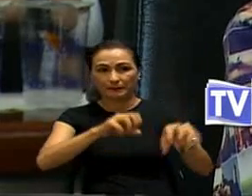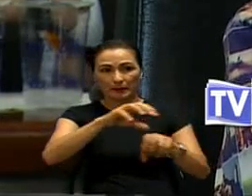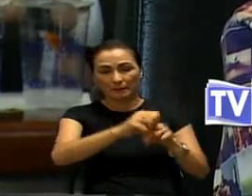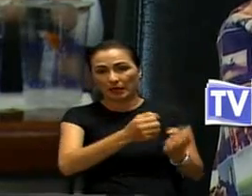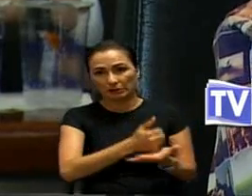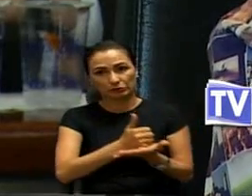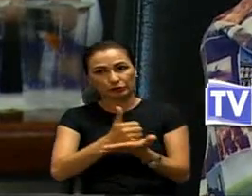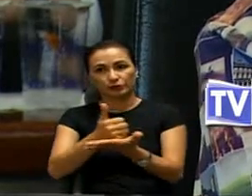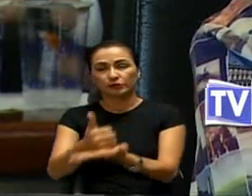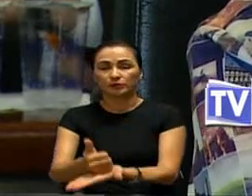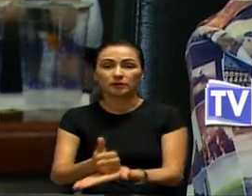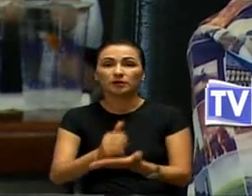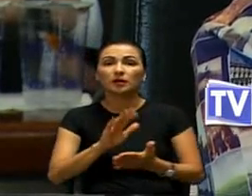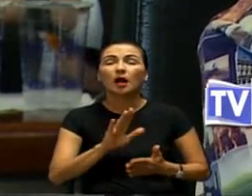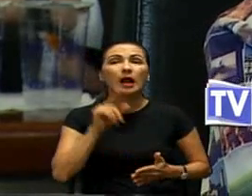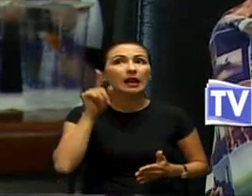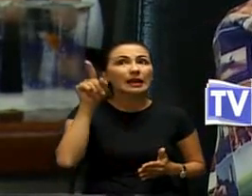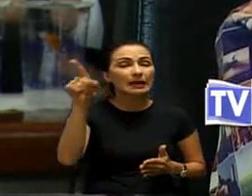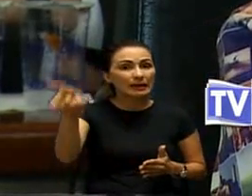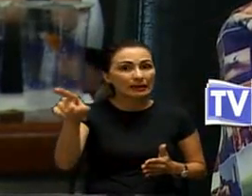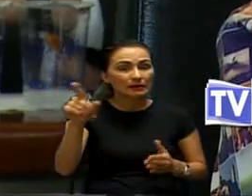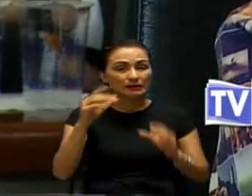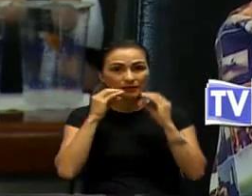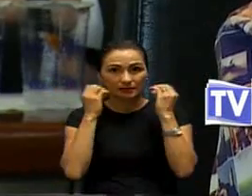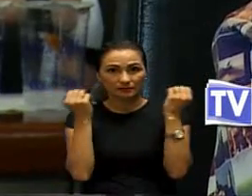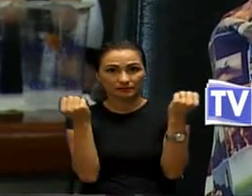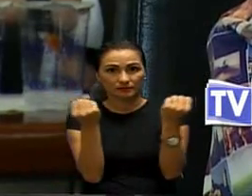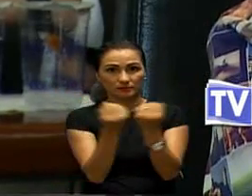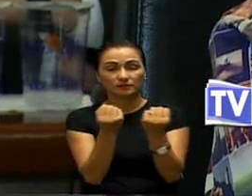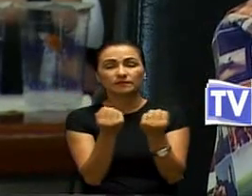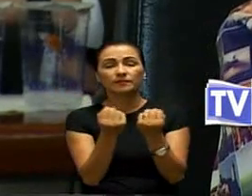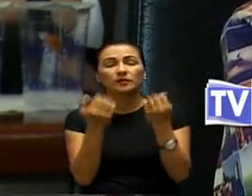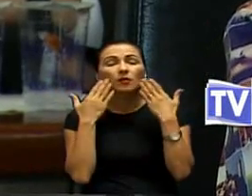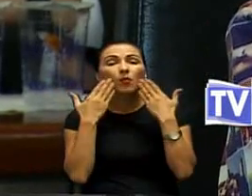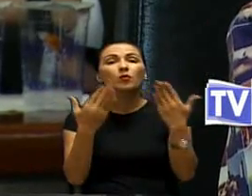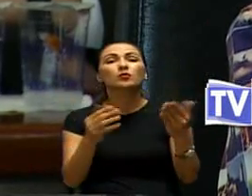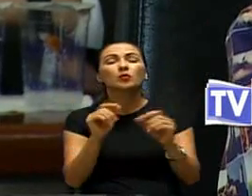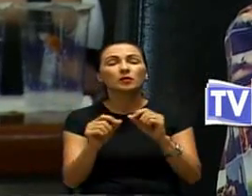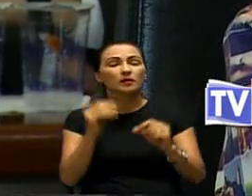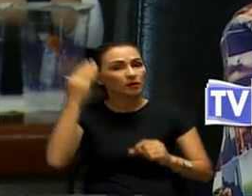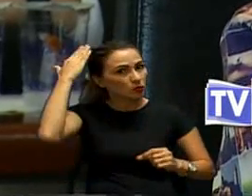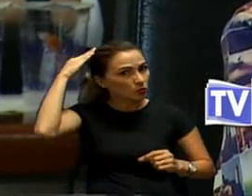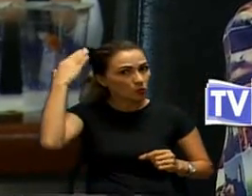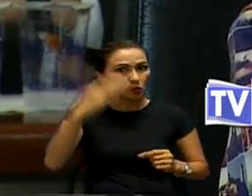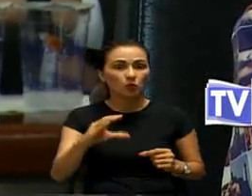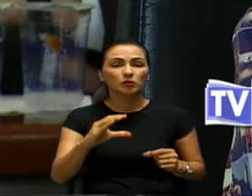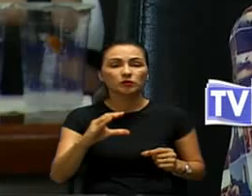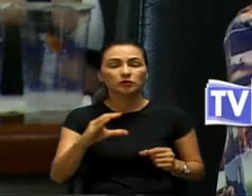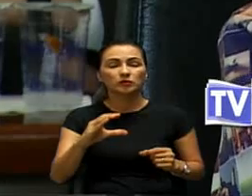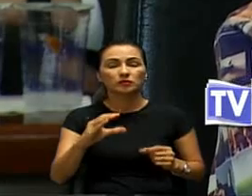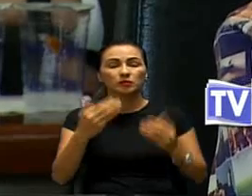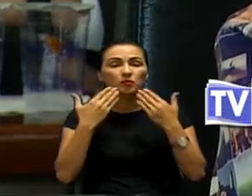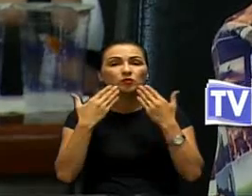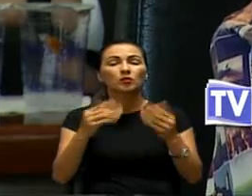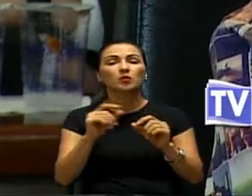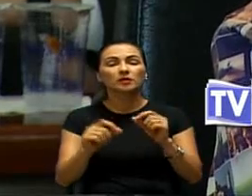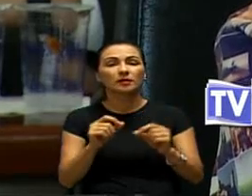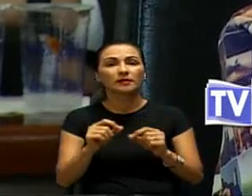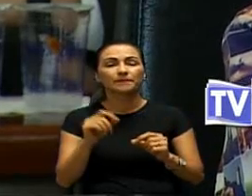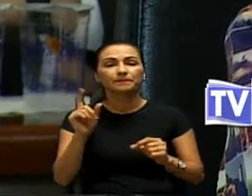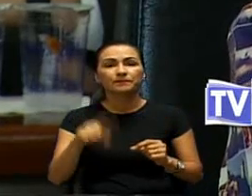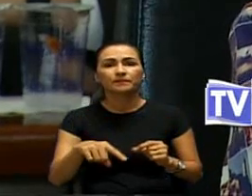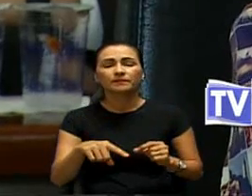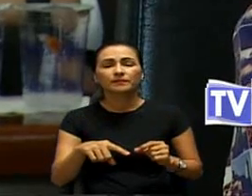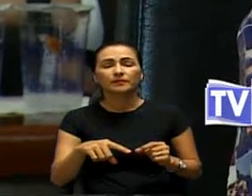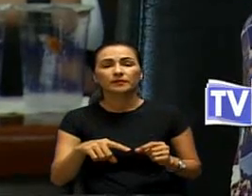Lá naquele seminário, a gente viu, por exemplo, o exemplo de Curitiba, em que lá já se cobra pela média do